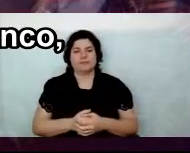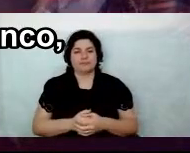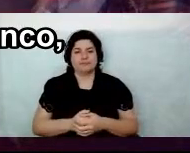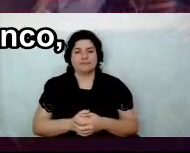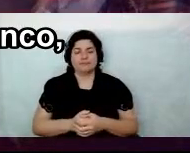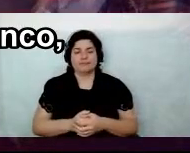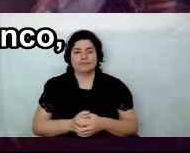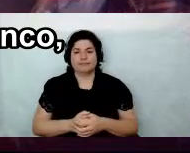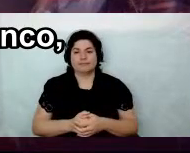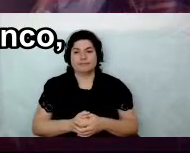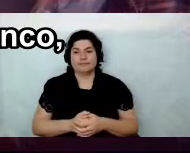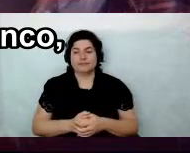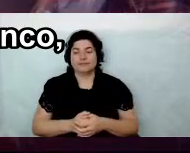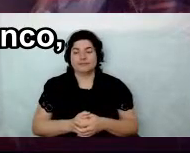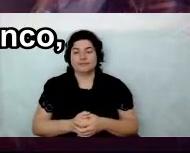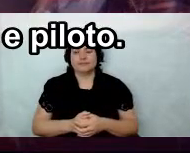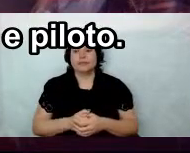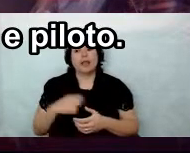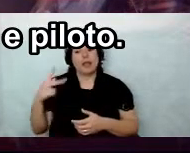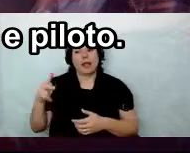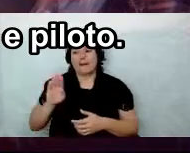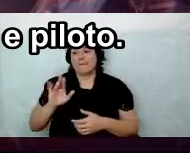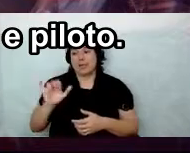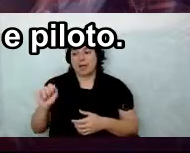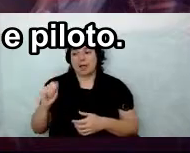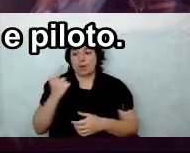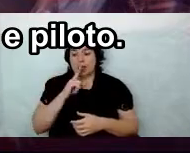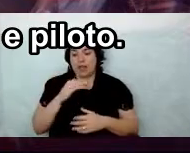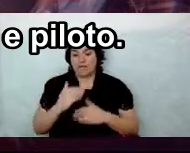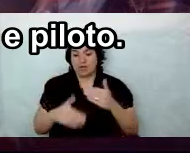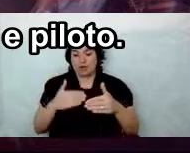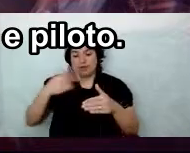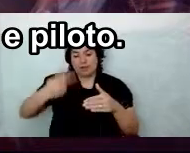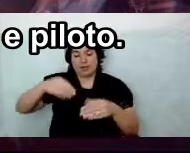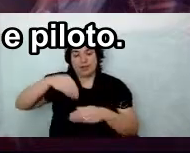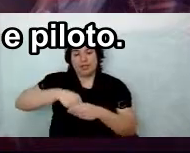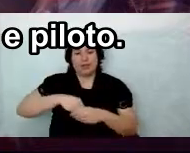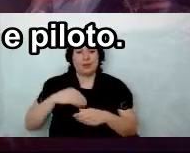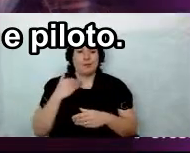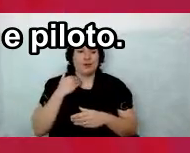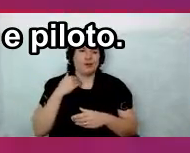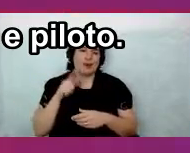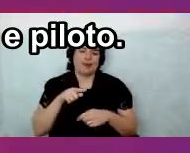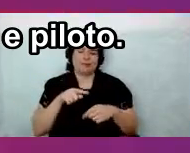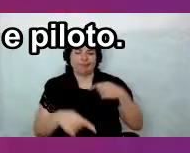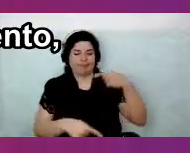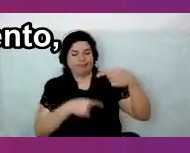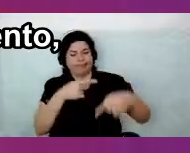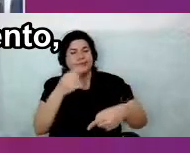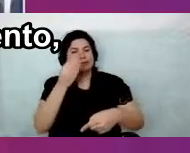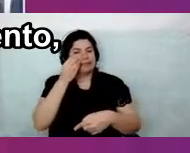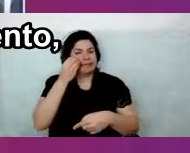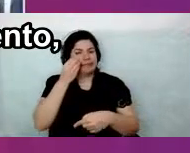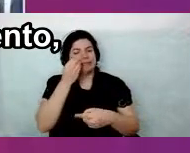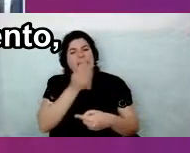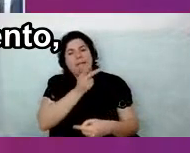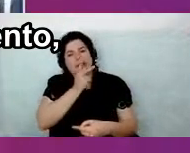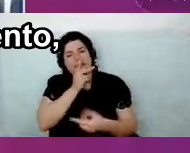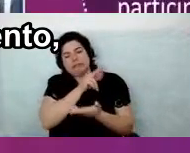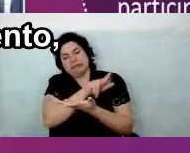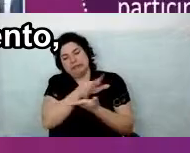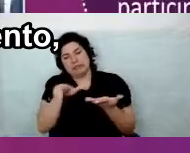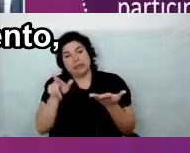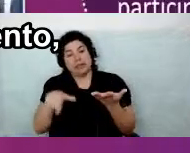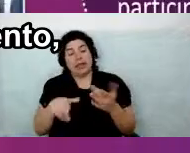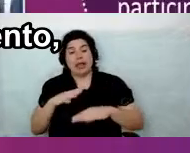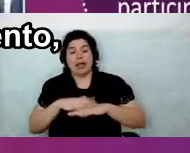Bom, a evolução da BIA no banco, a gente aqui é um ciclo de ideação, testes e piloto. A gente fez